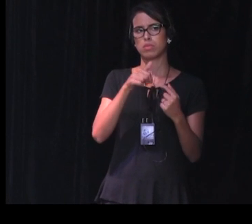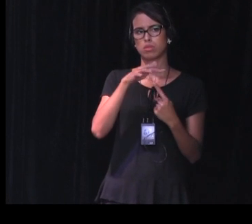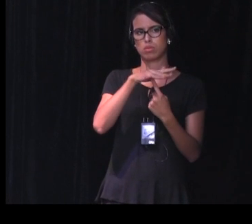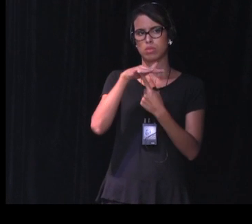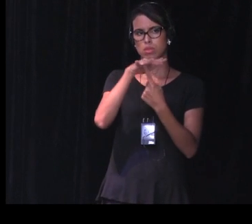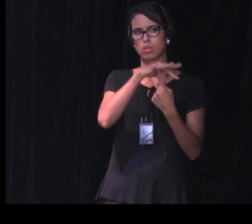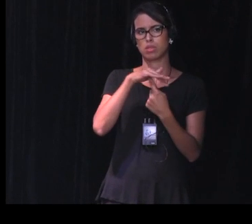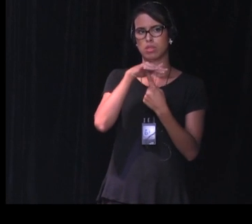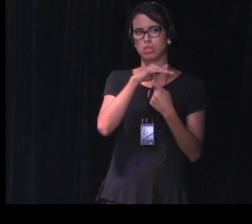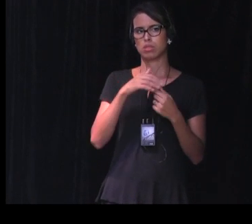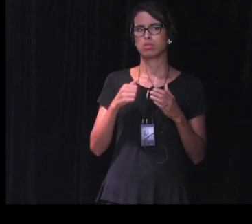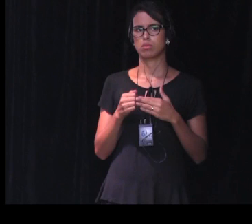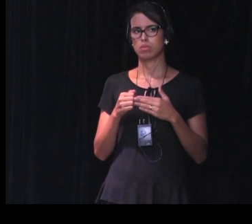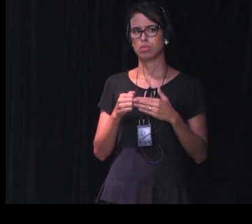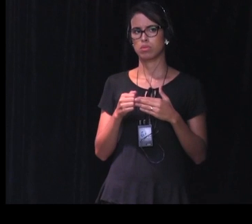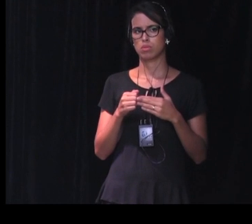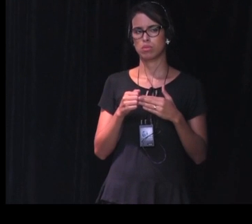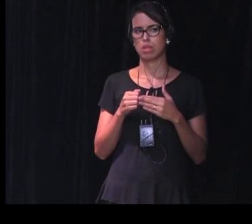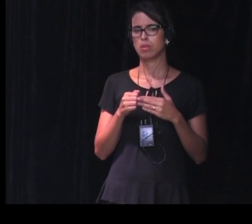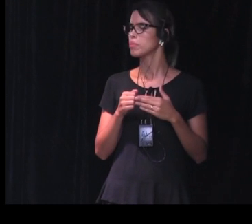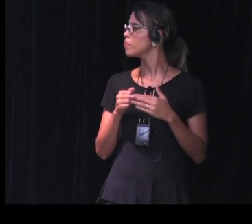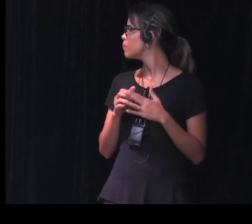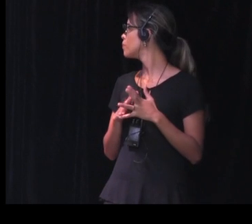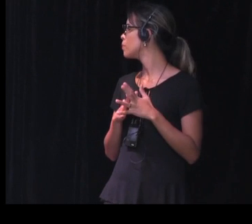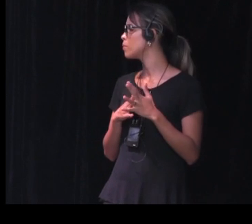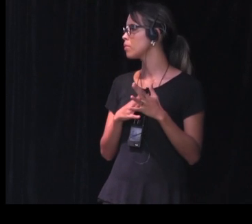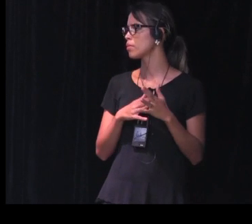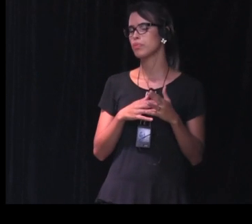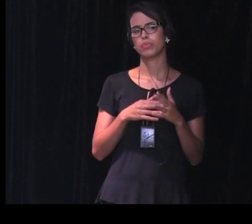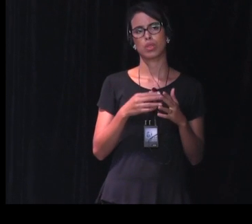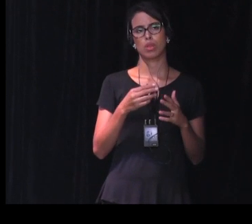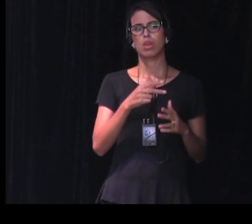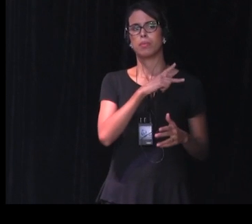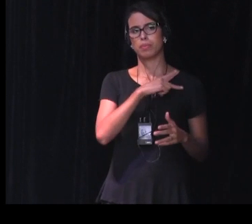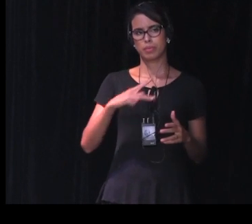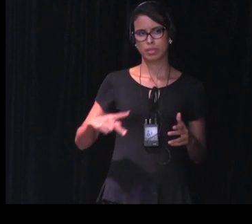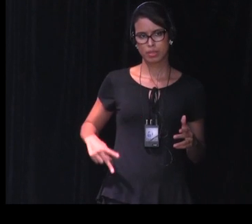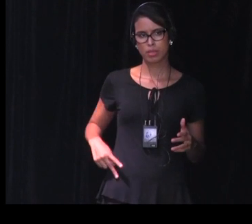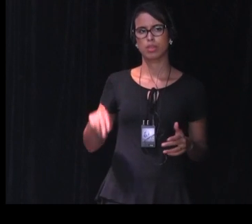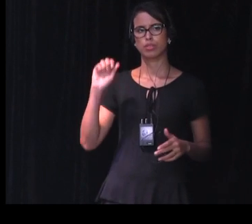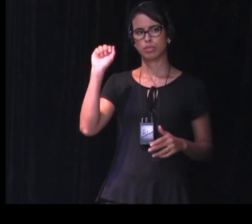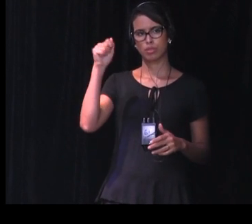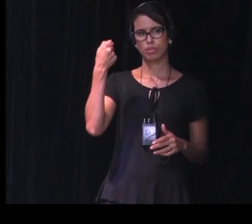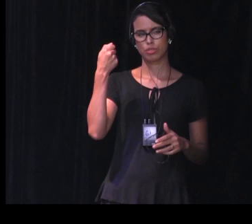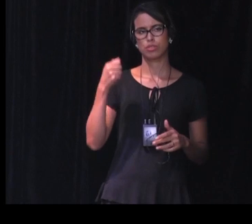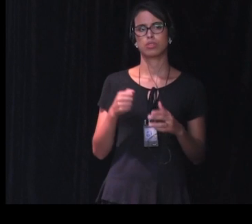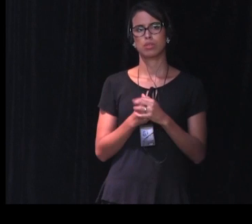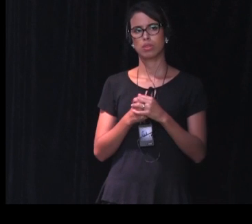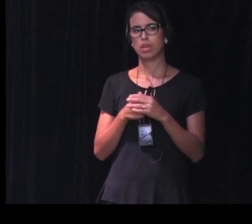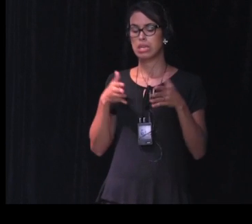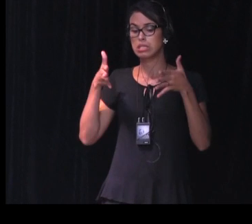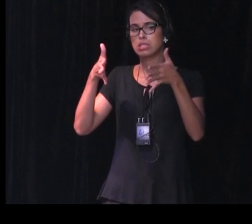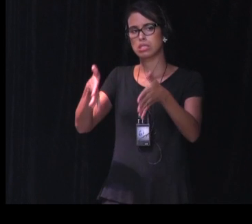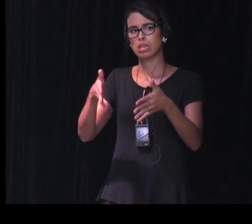Quinta. Esse domingo, Faustino Sarmiento, que seria intendente de Buenos Aires, prefeito de Buenos Aires e presidente